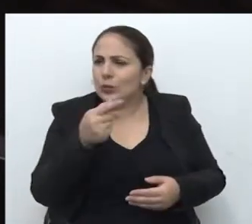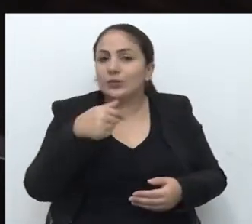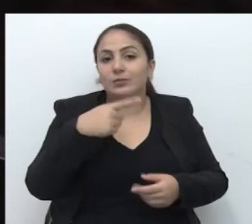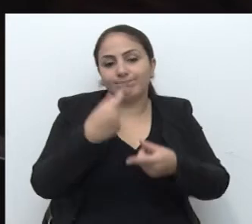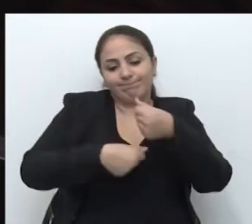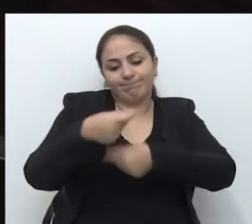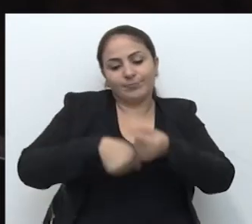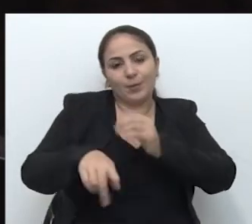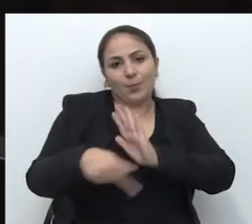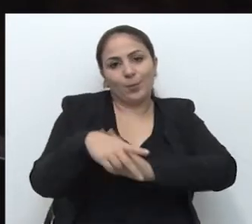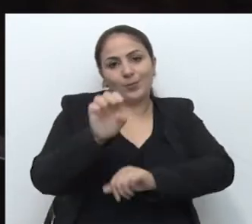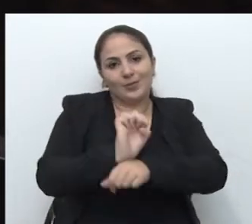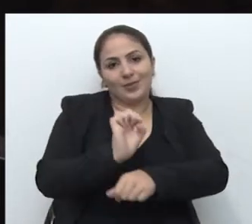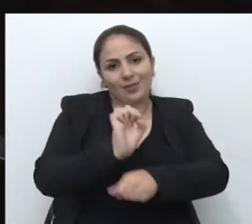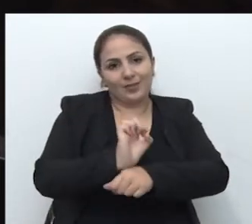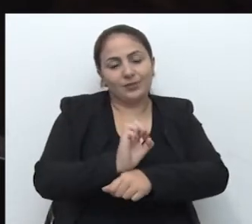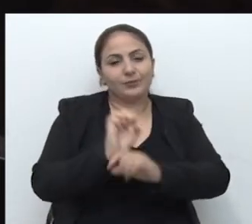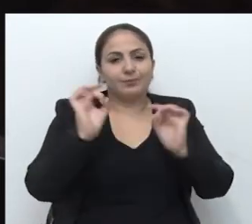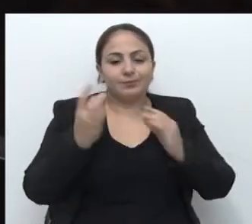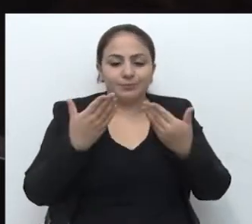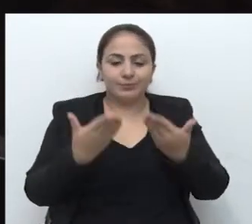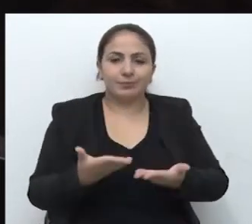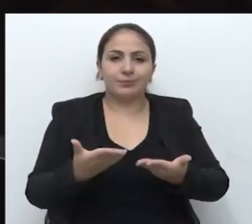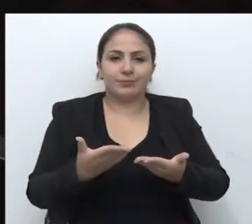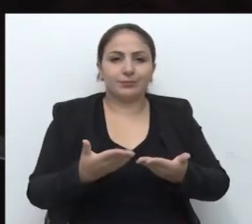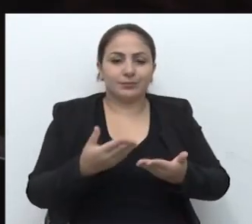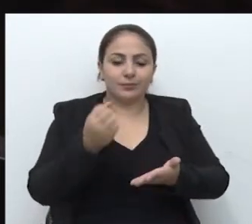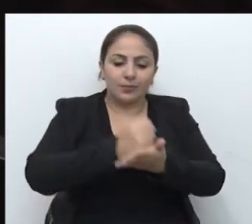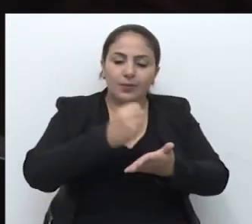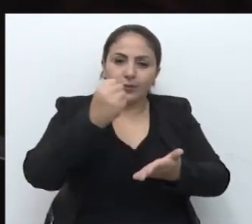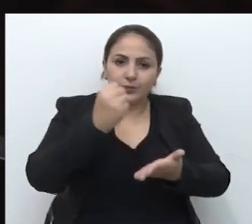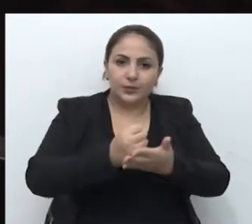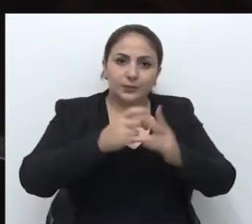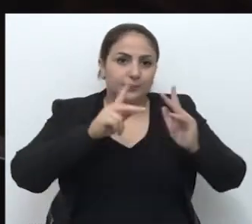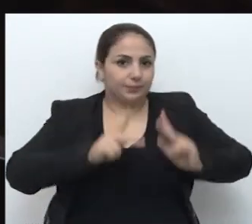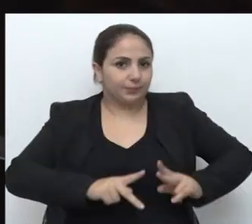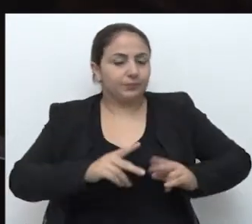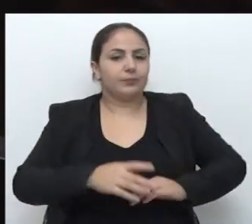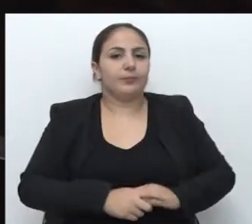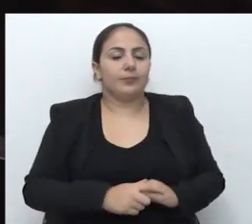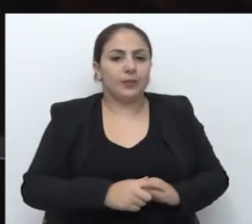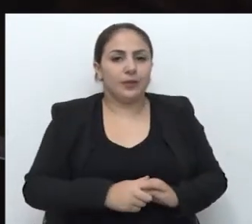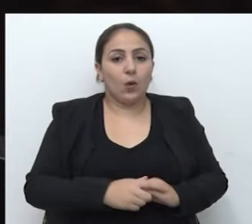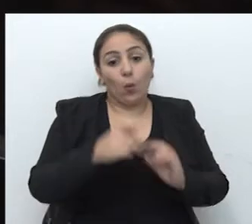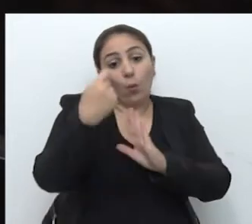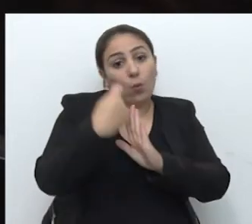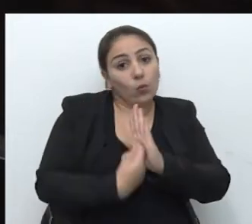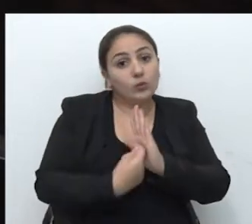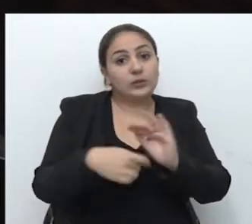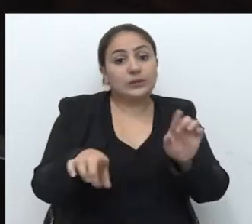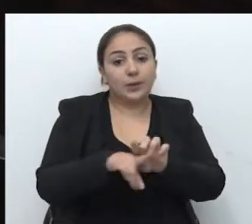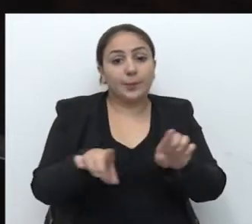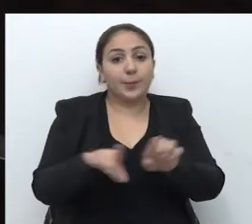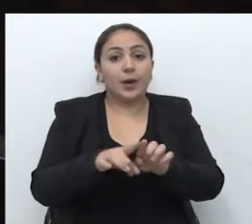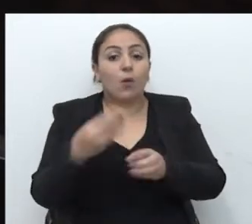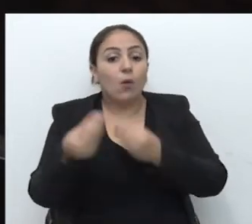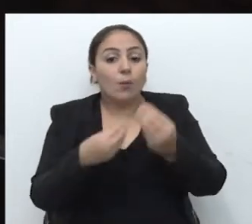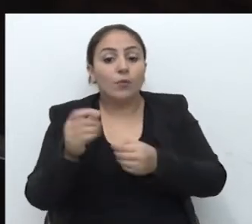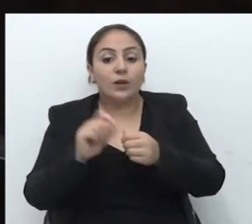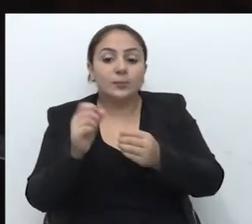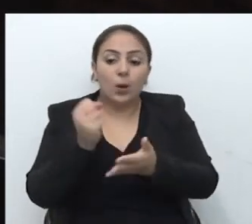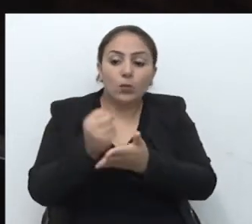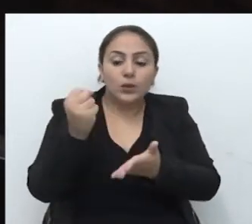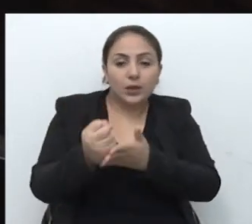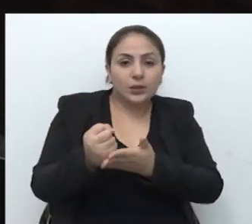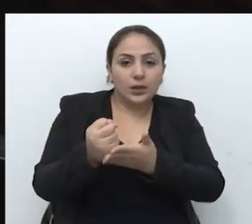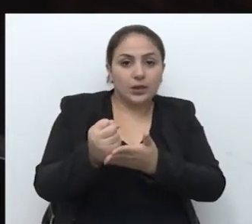por todos, das condições financeiras do Estado, especialmente na contratação do pessoal, no concurso e na lotação de